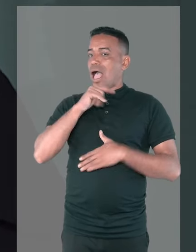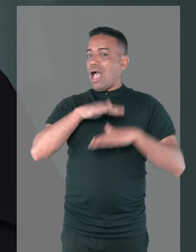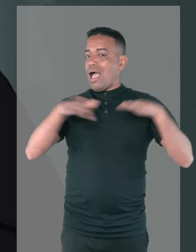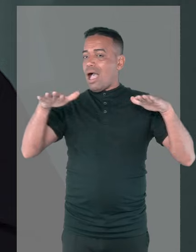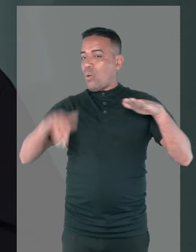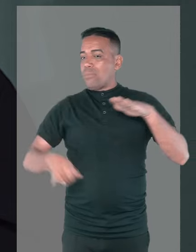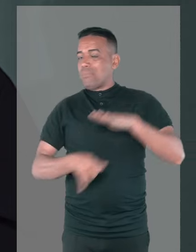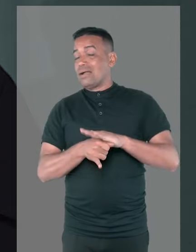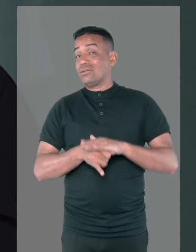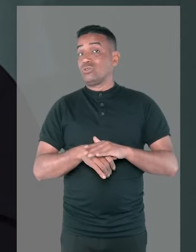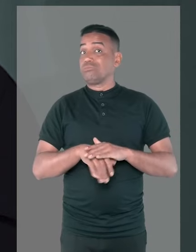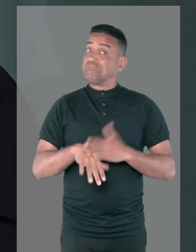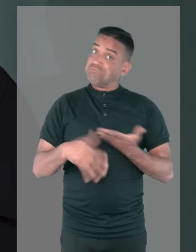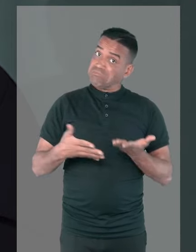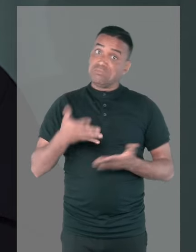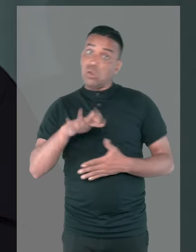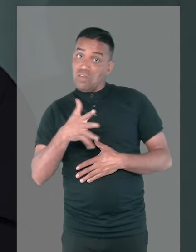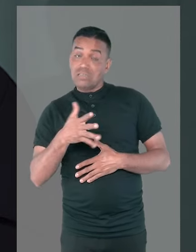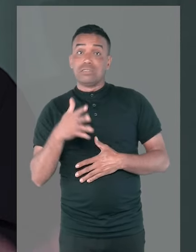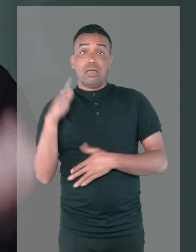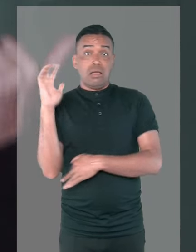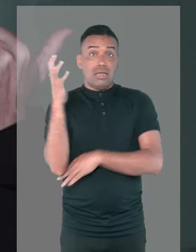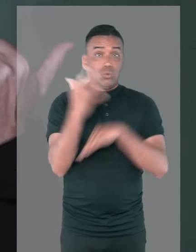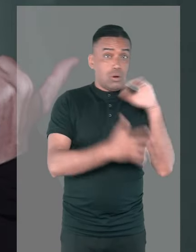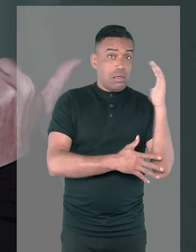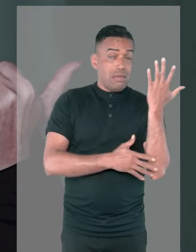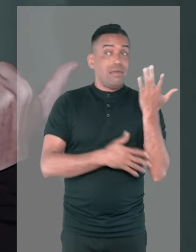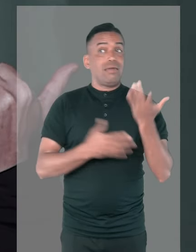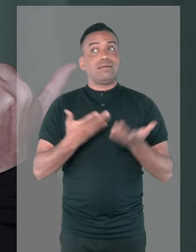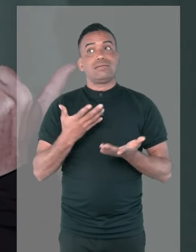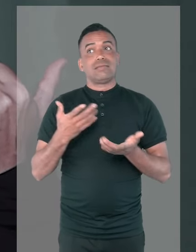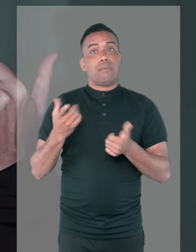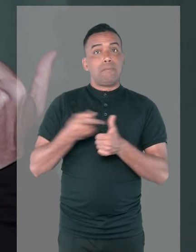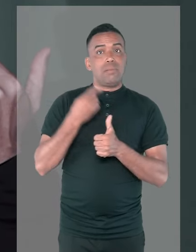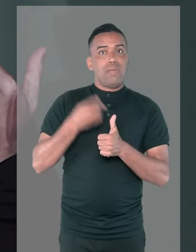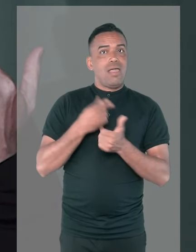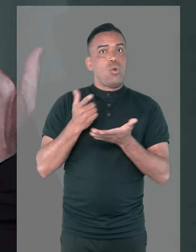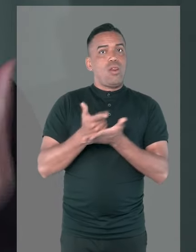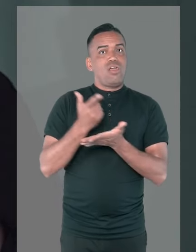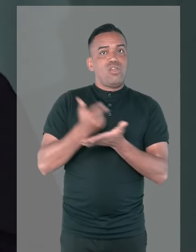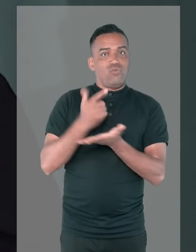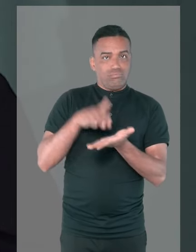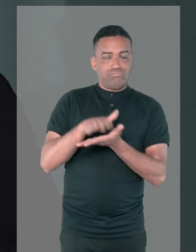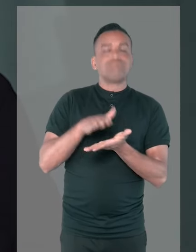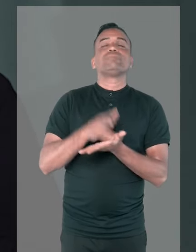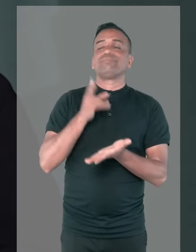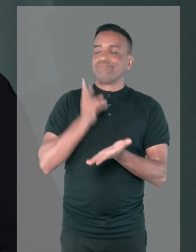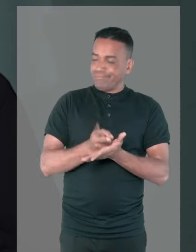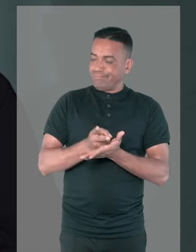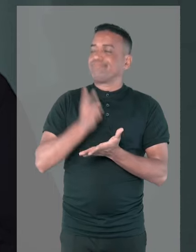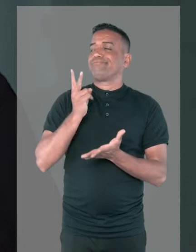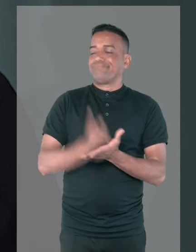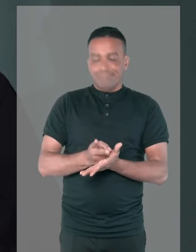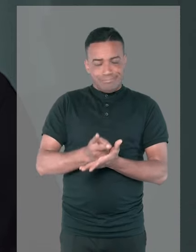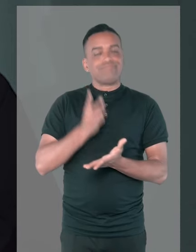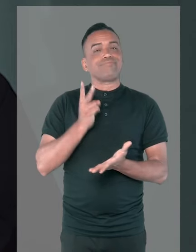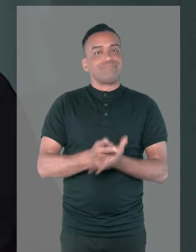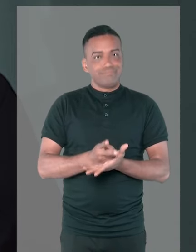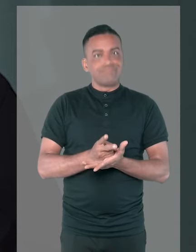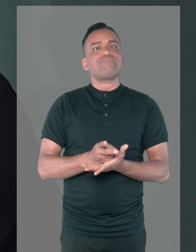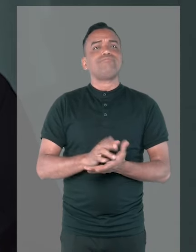por isso, Afonso, assim, a presença da natureza, desde os meus primeiros livros, ela é frequente, existe.